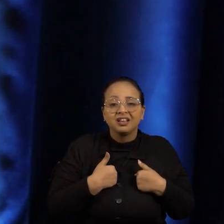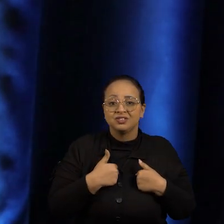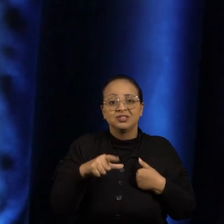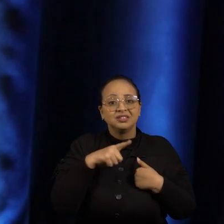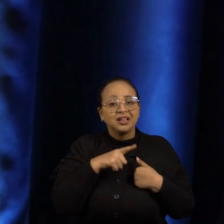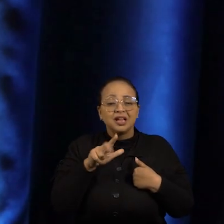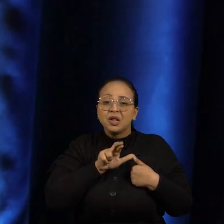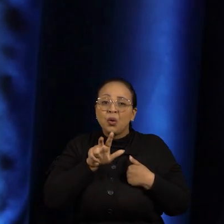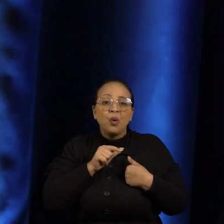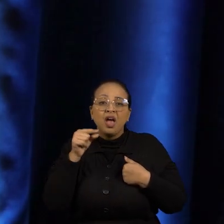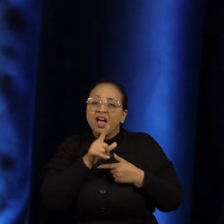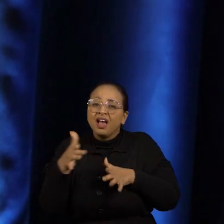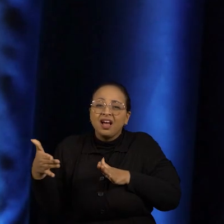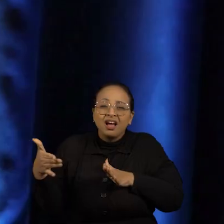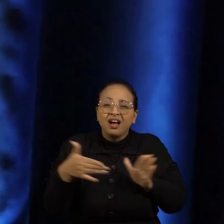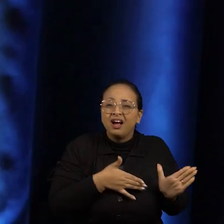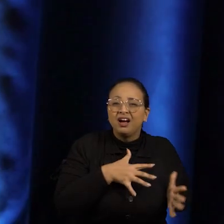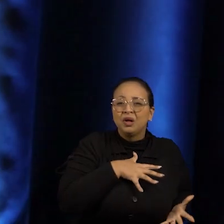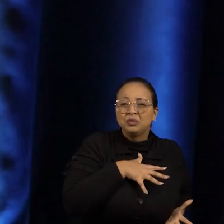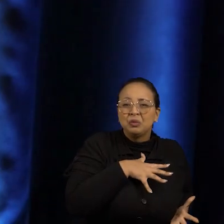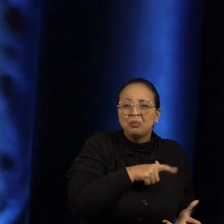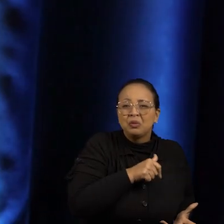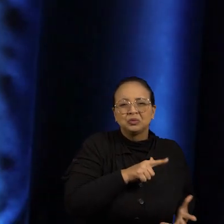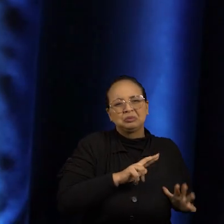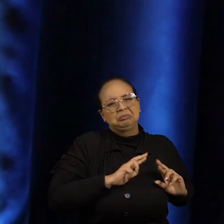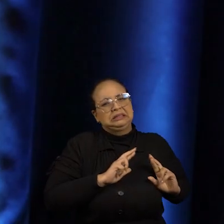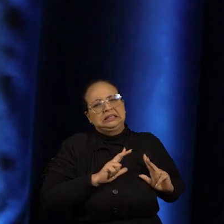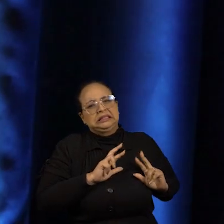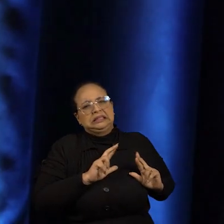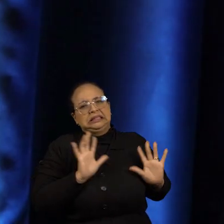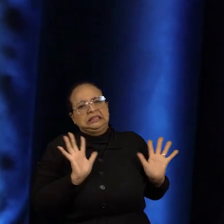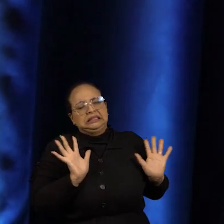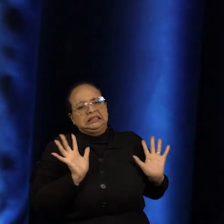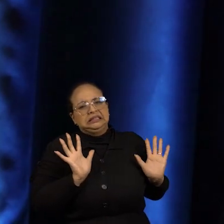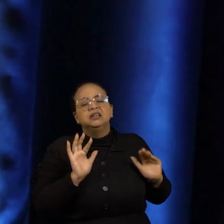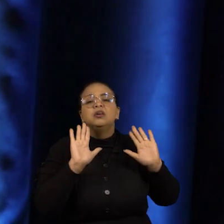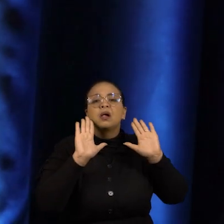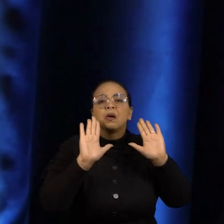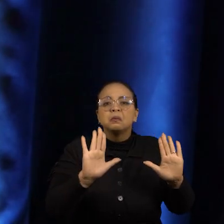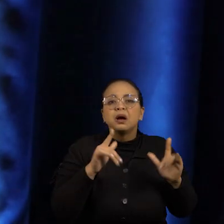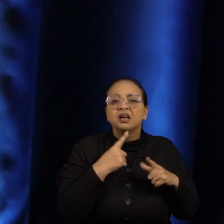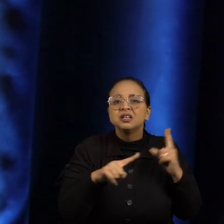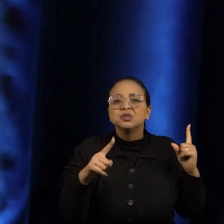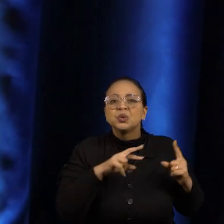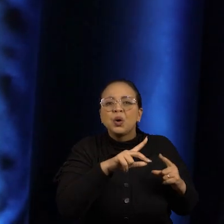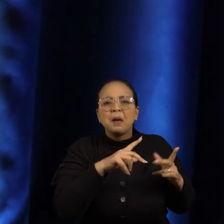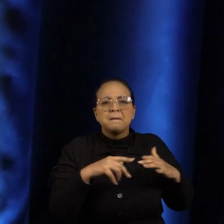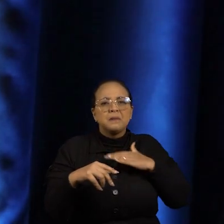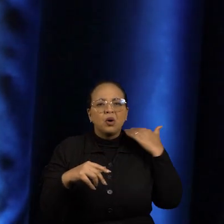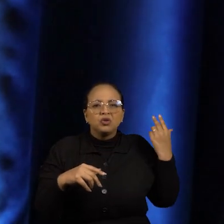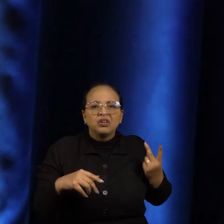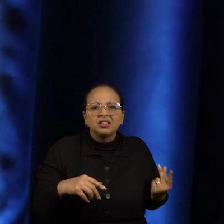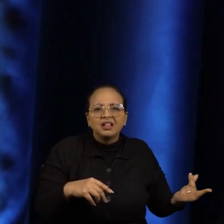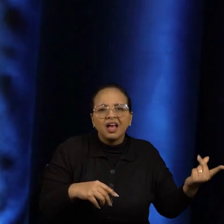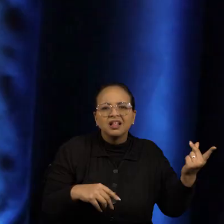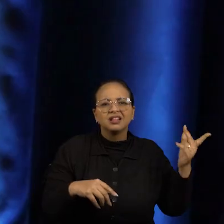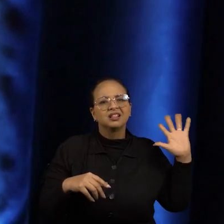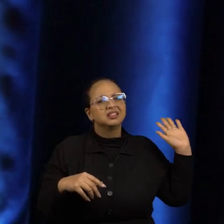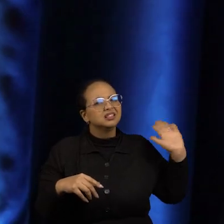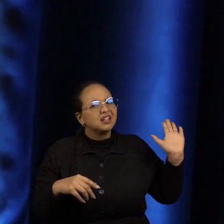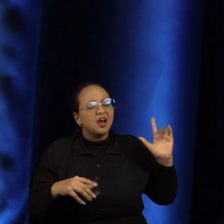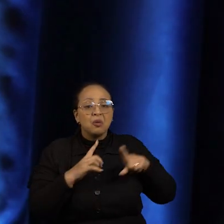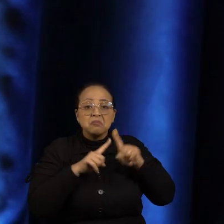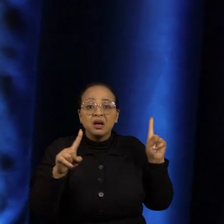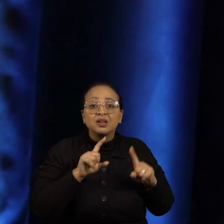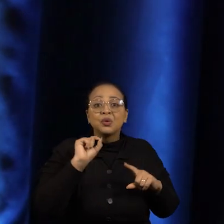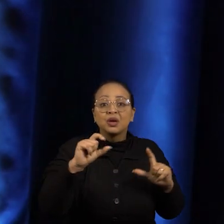é em Ai, não é na destruição, nas ruínas, não é na morte, mas é na casa do Senhor que